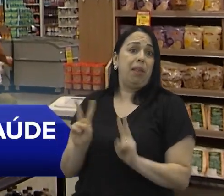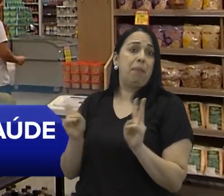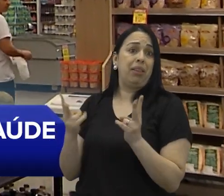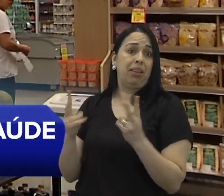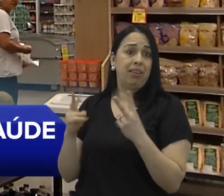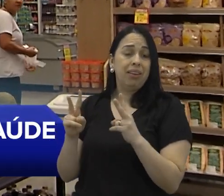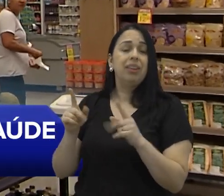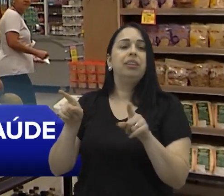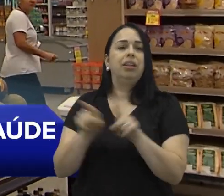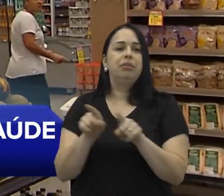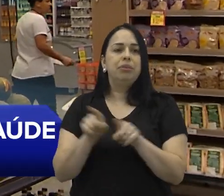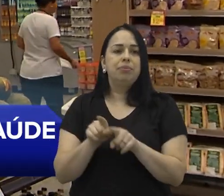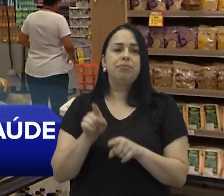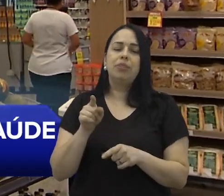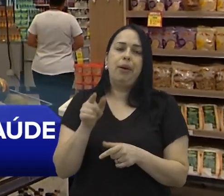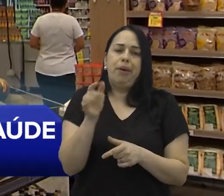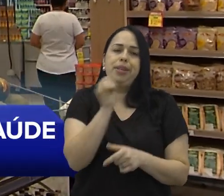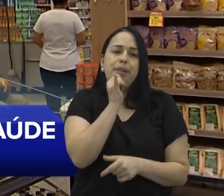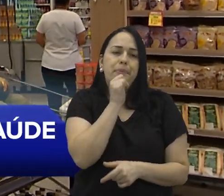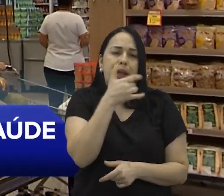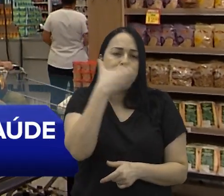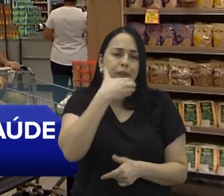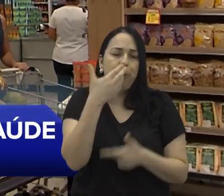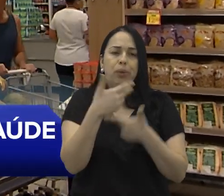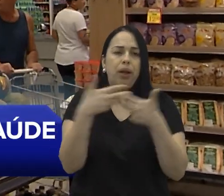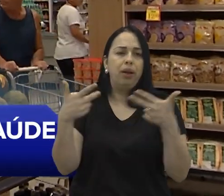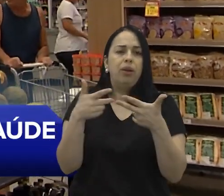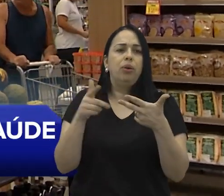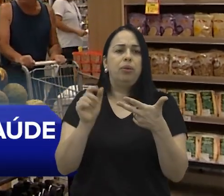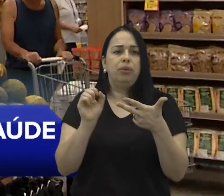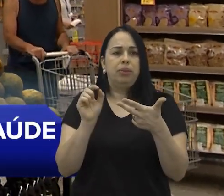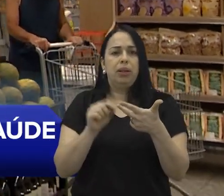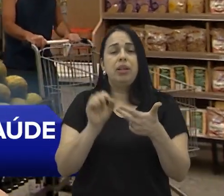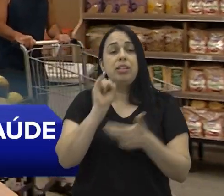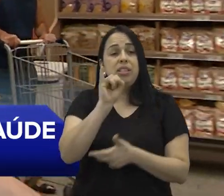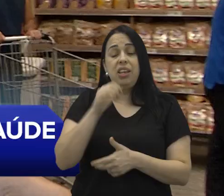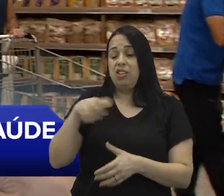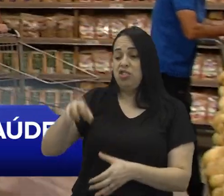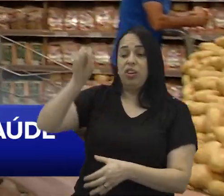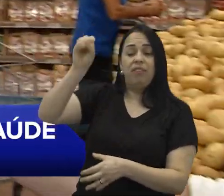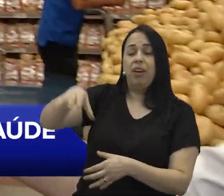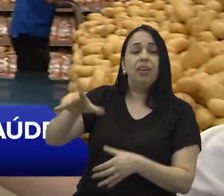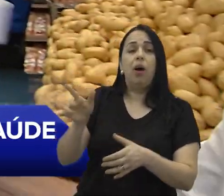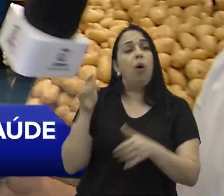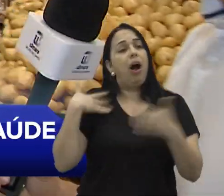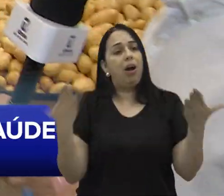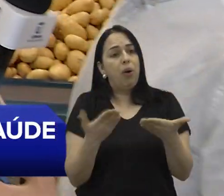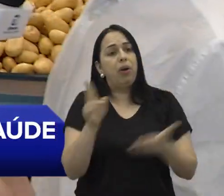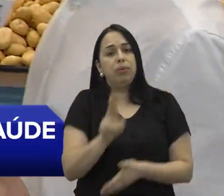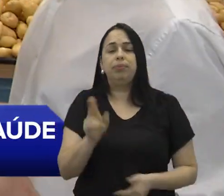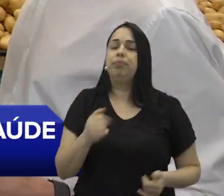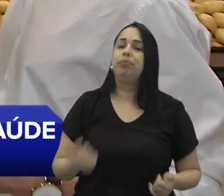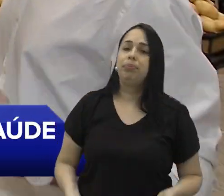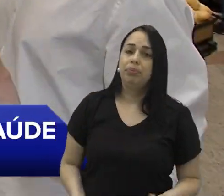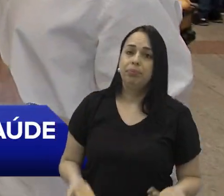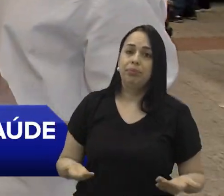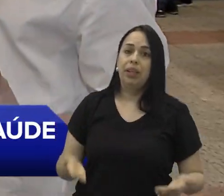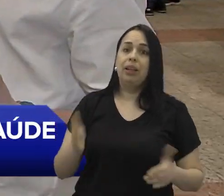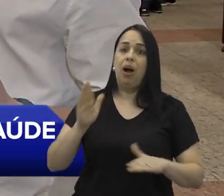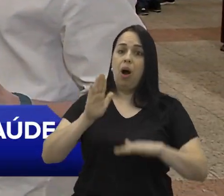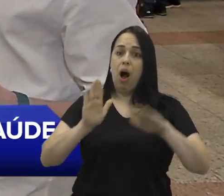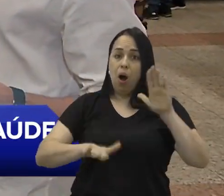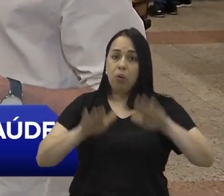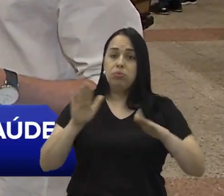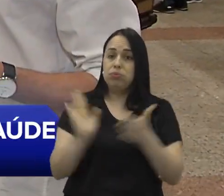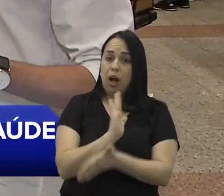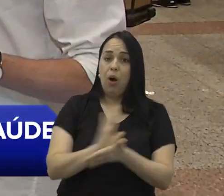tem nesse próprio, né, fruta ou nesse outro alimento ali que você esteja consumindo, que você jogava fora. Guilherme, os